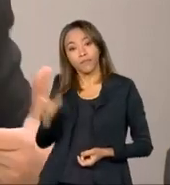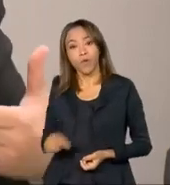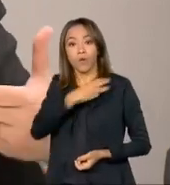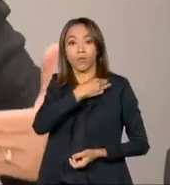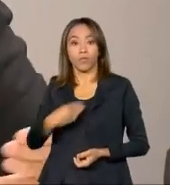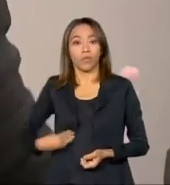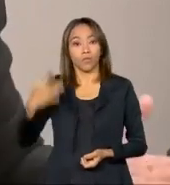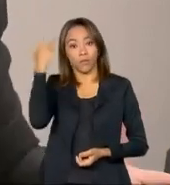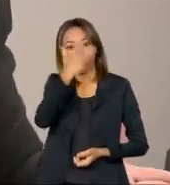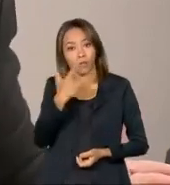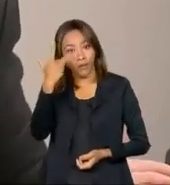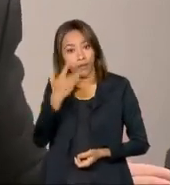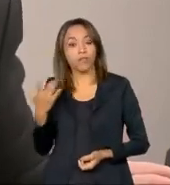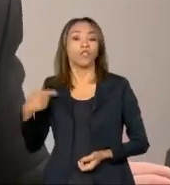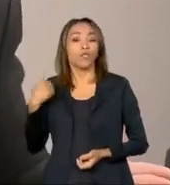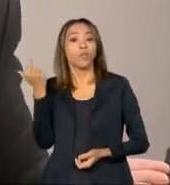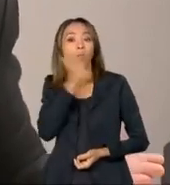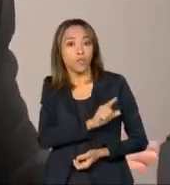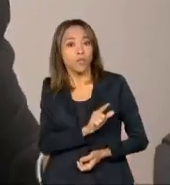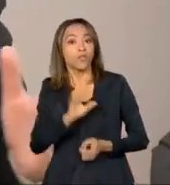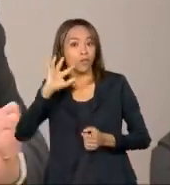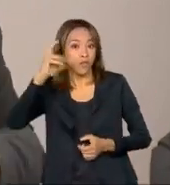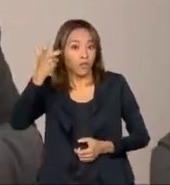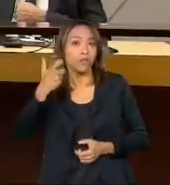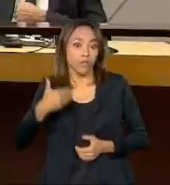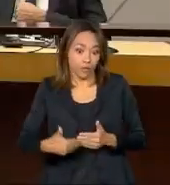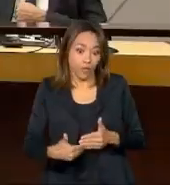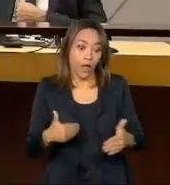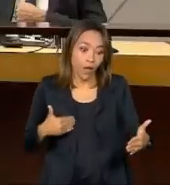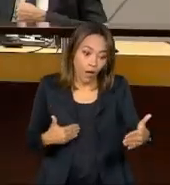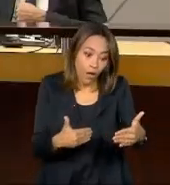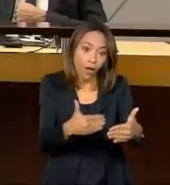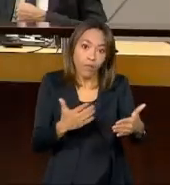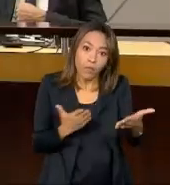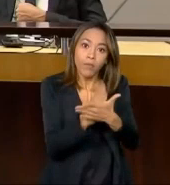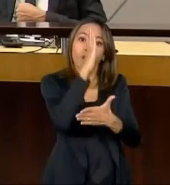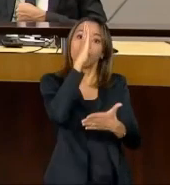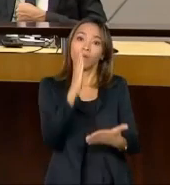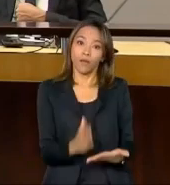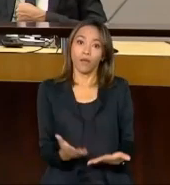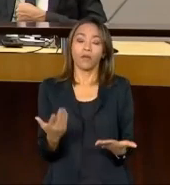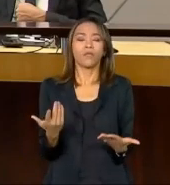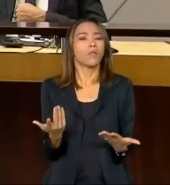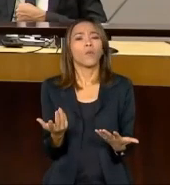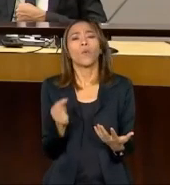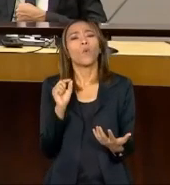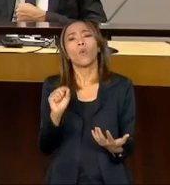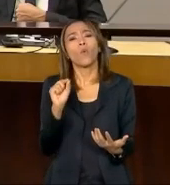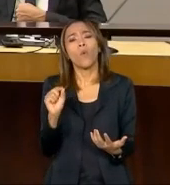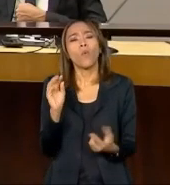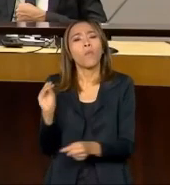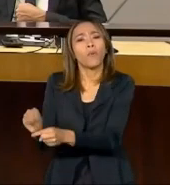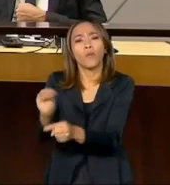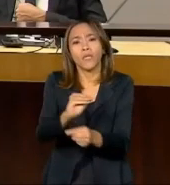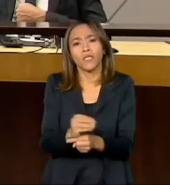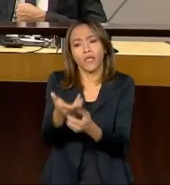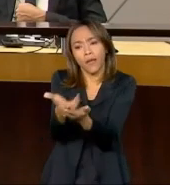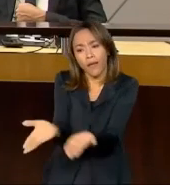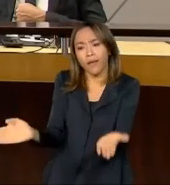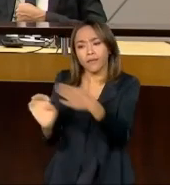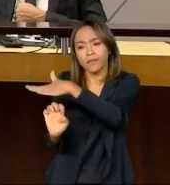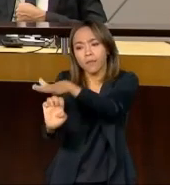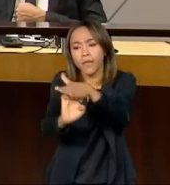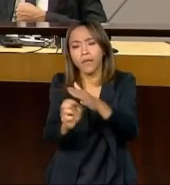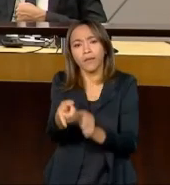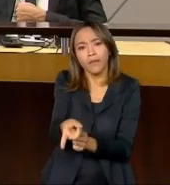desenrolar e a gente está aprovando uma reforma tributária. Agora, qual vai ser a proteção para esses pequenos, micro, MEIs,